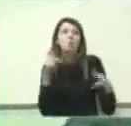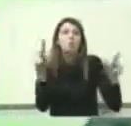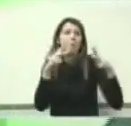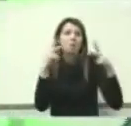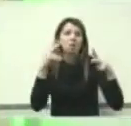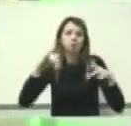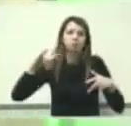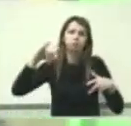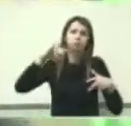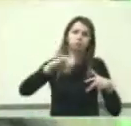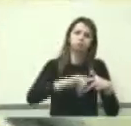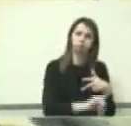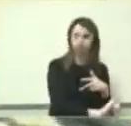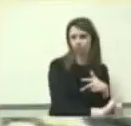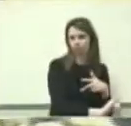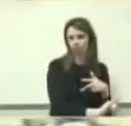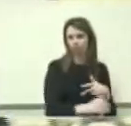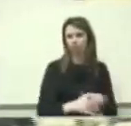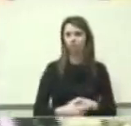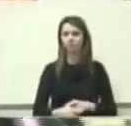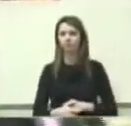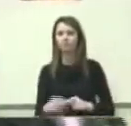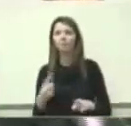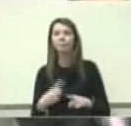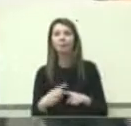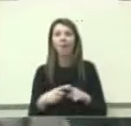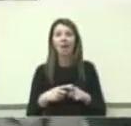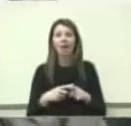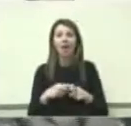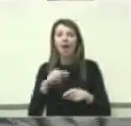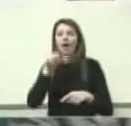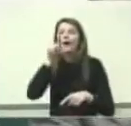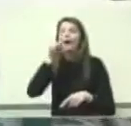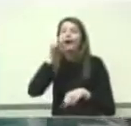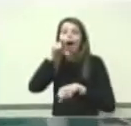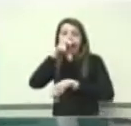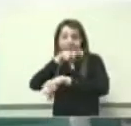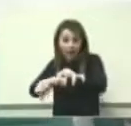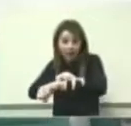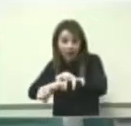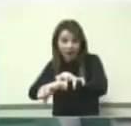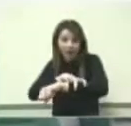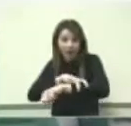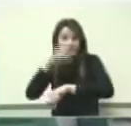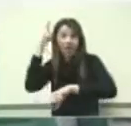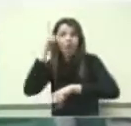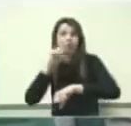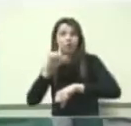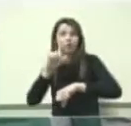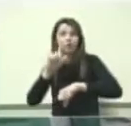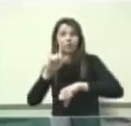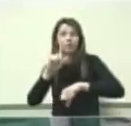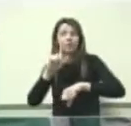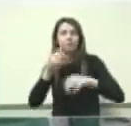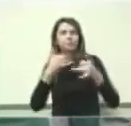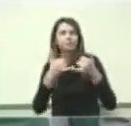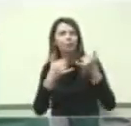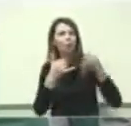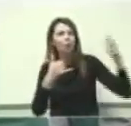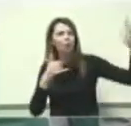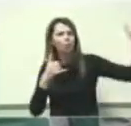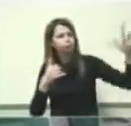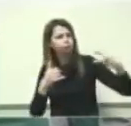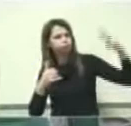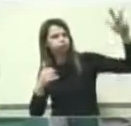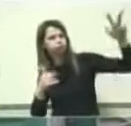águias aproveita as correntes quando ela quer ao salvou os maiores ela